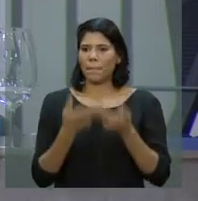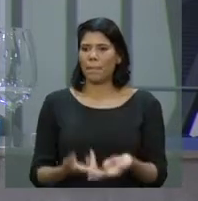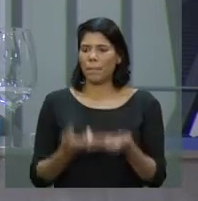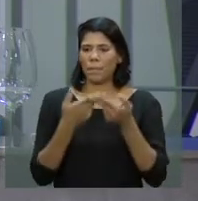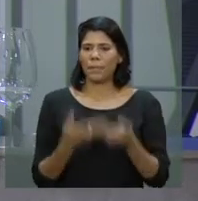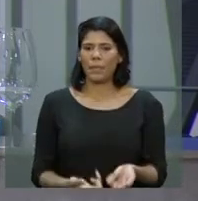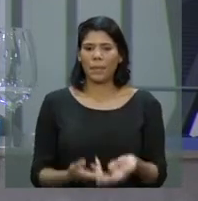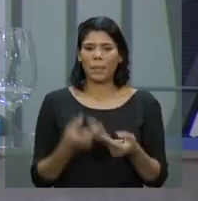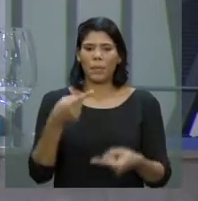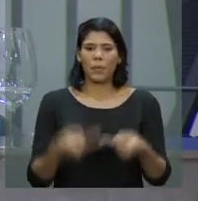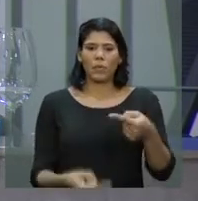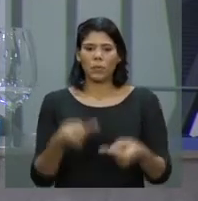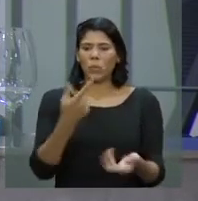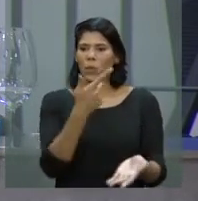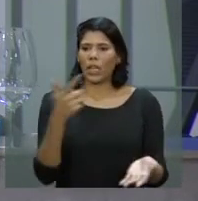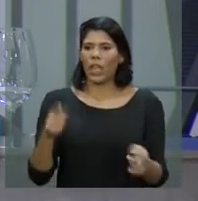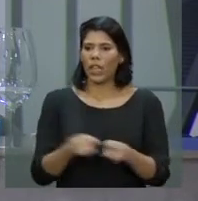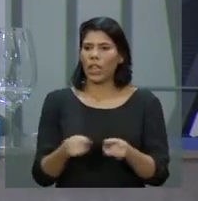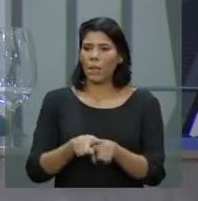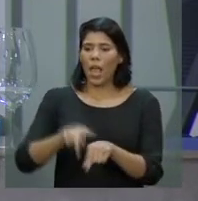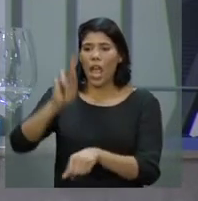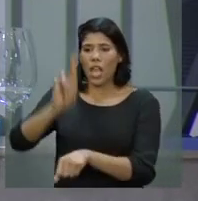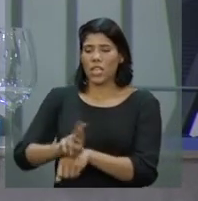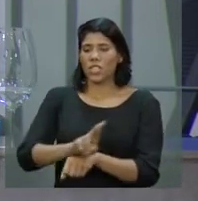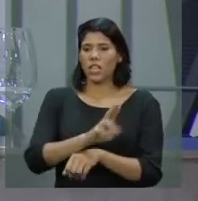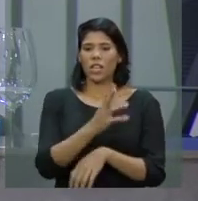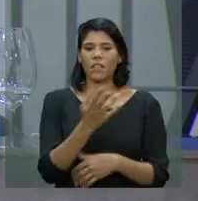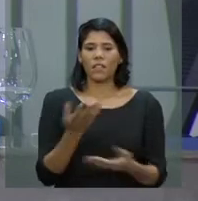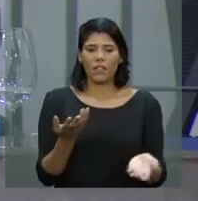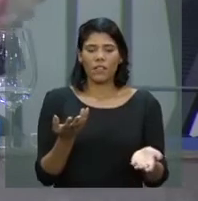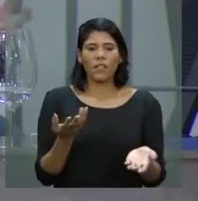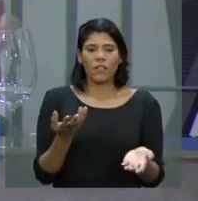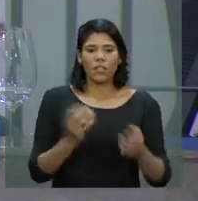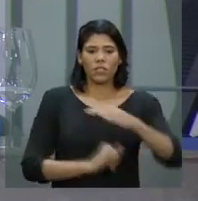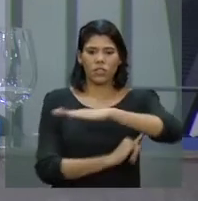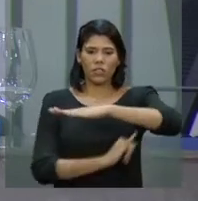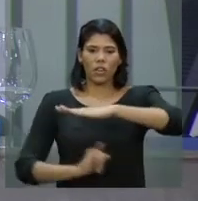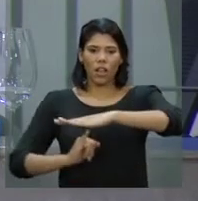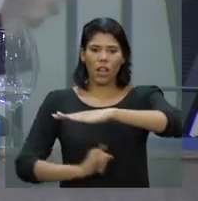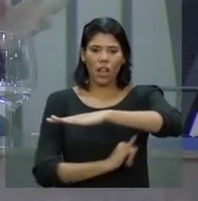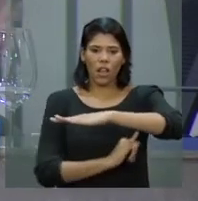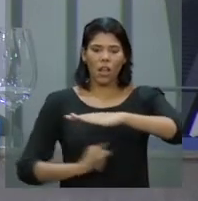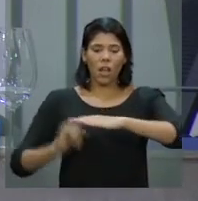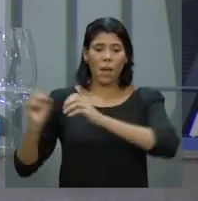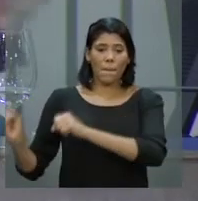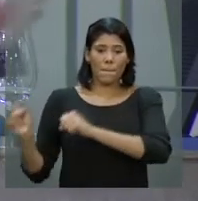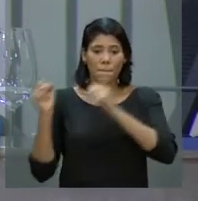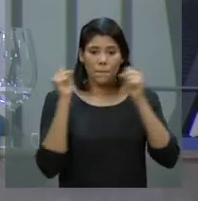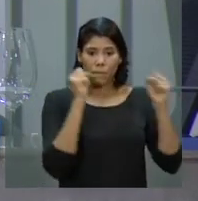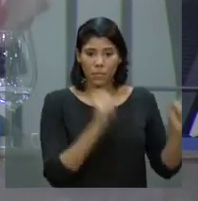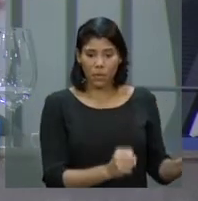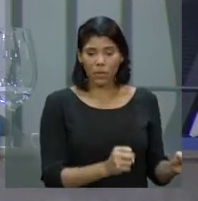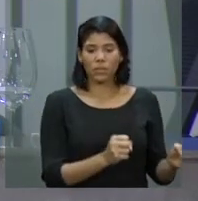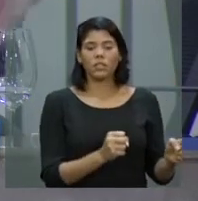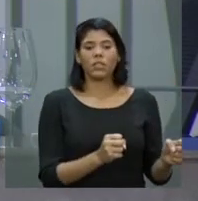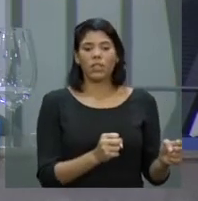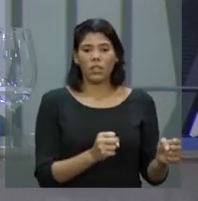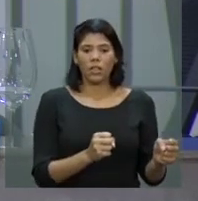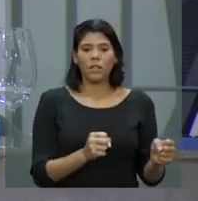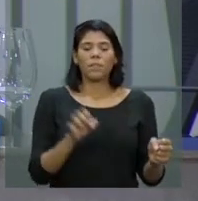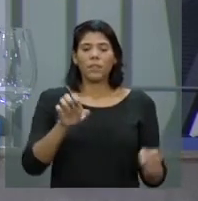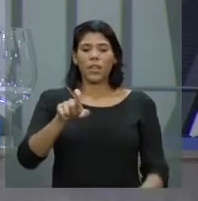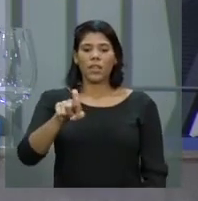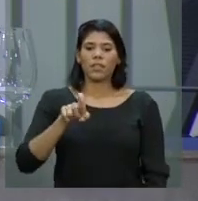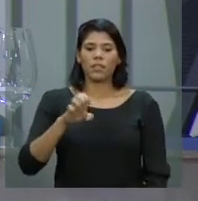reservas institucionais que estão assim abaladas, né, poder executivo, judiciário, sim, legislativo,